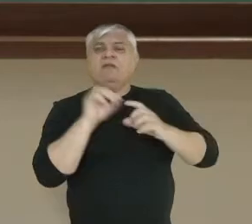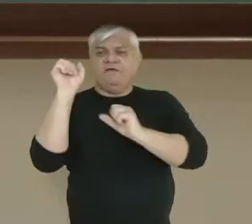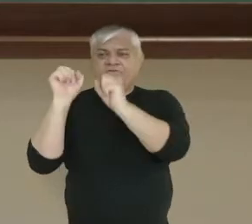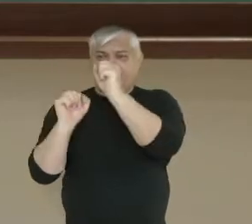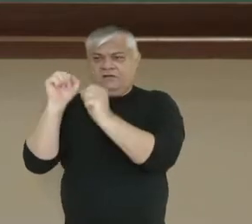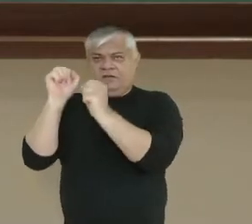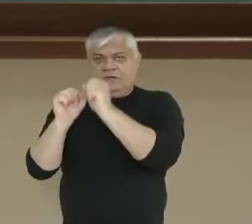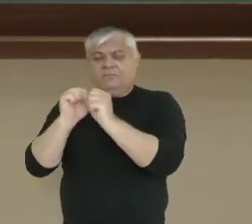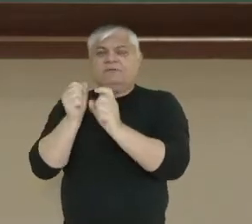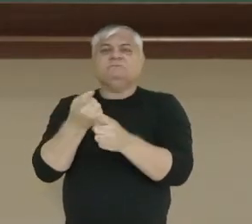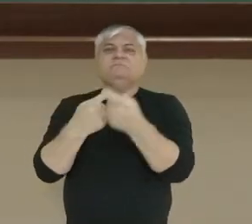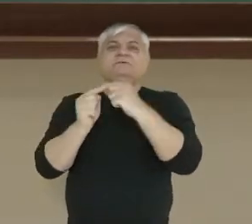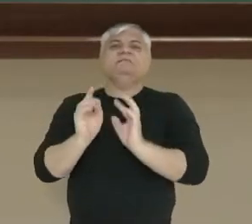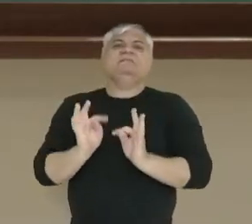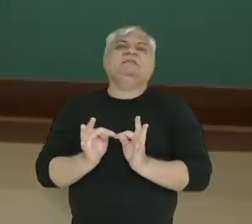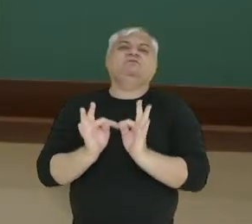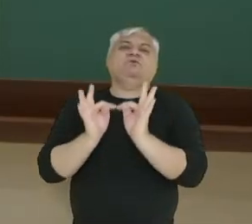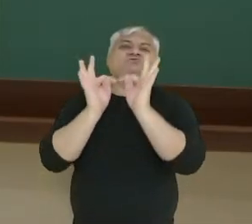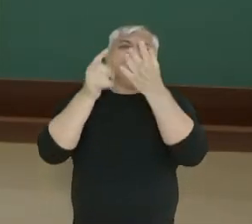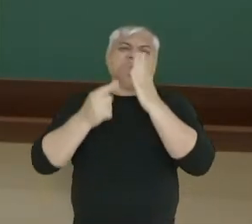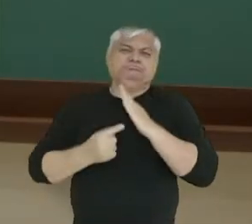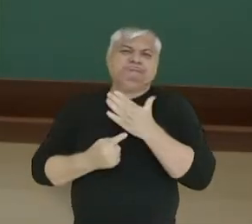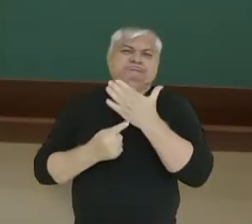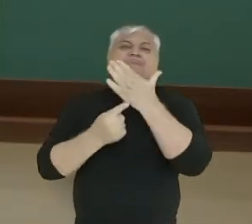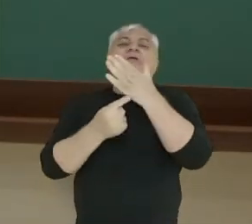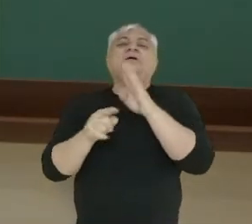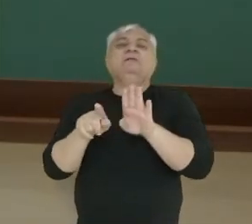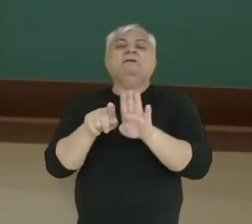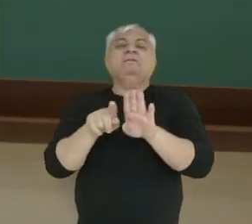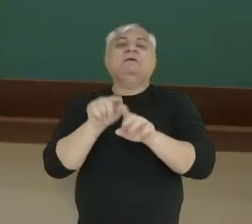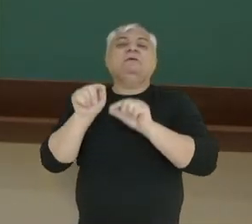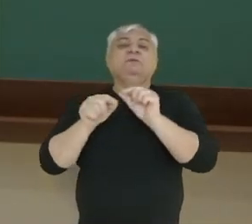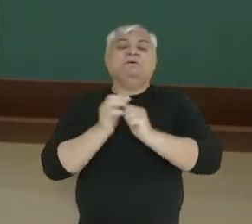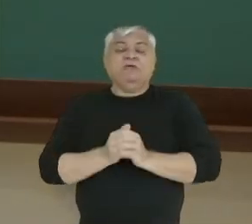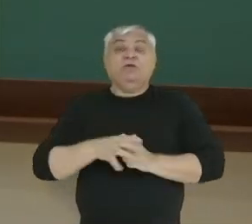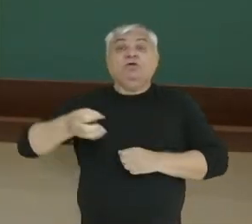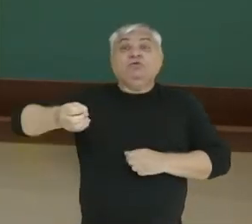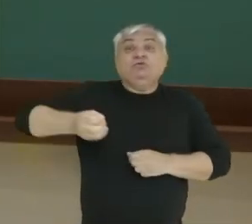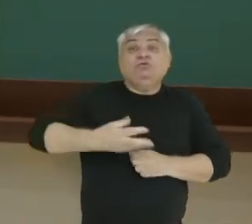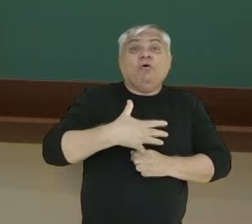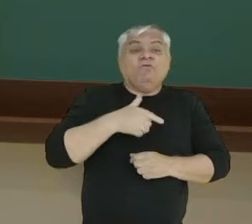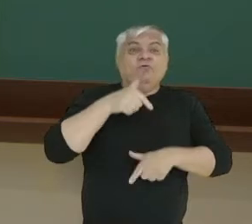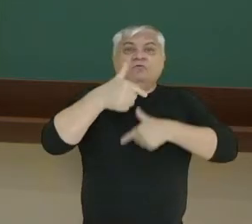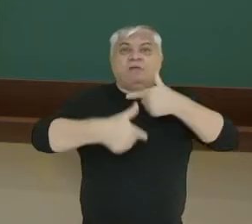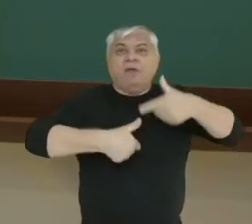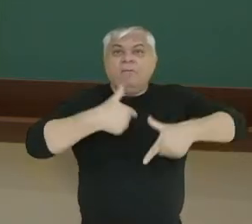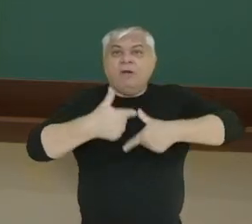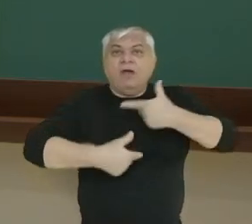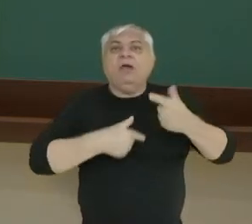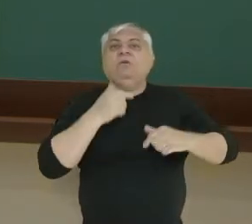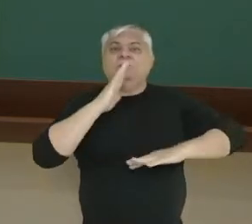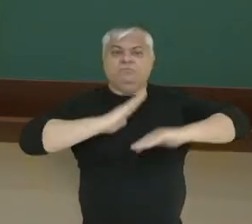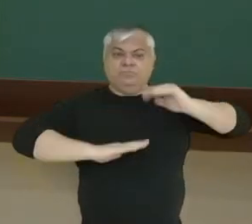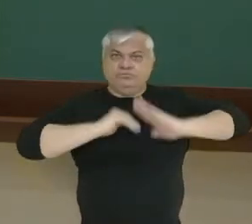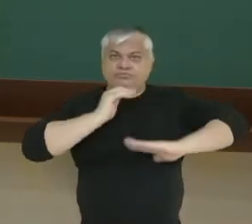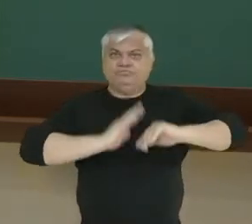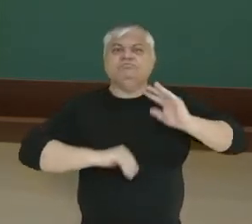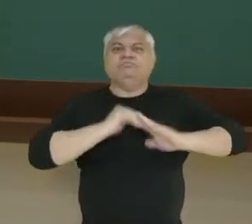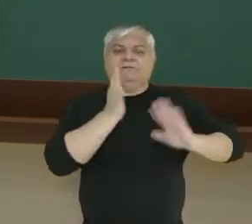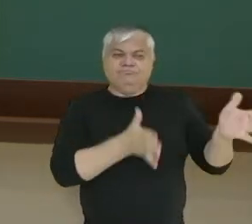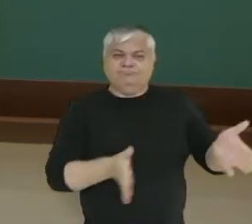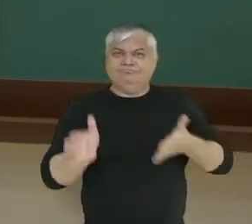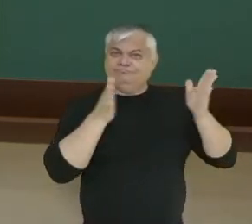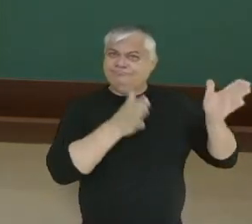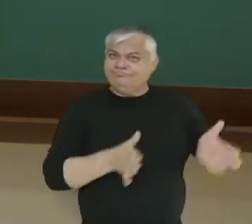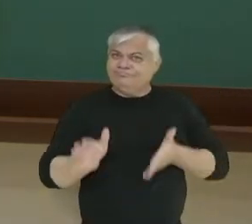novas tecnologias, a gente vai ter também um novo tipo de trabalho surgindo, que é o do trabalho dos operários. Nós